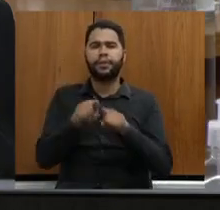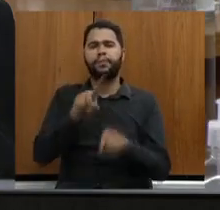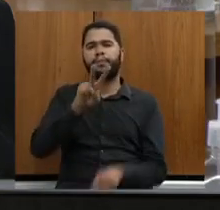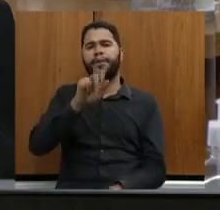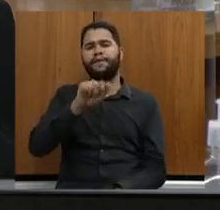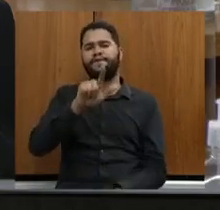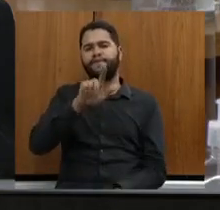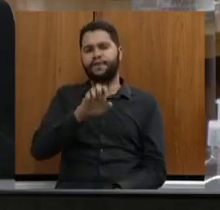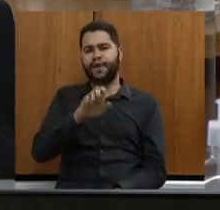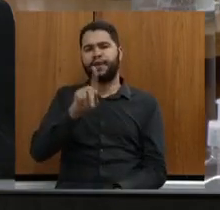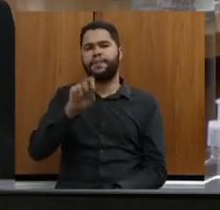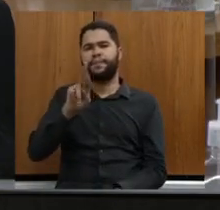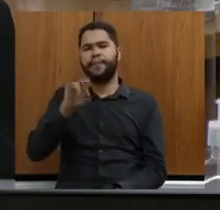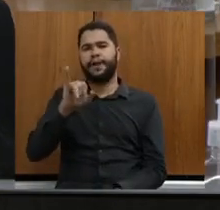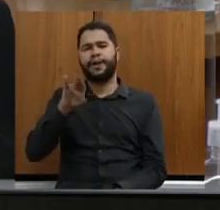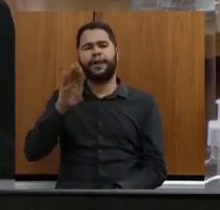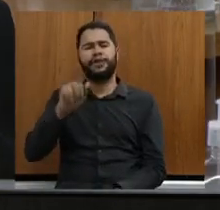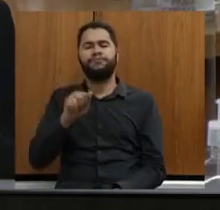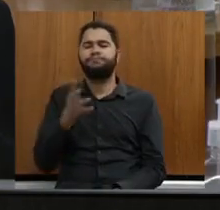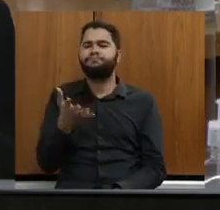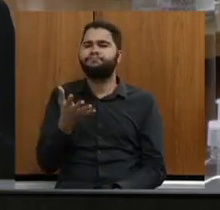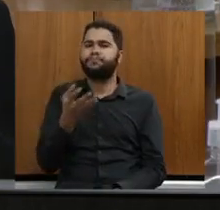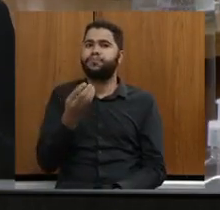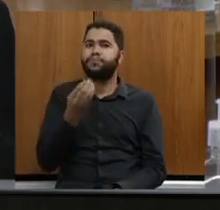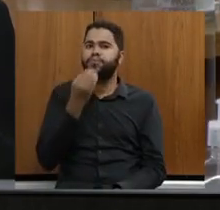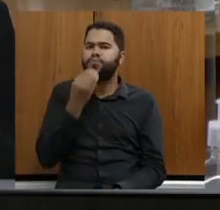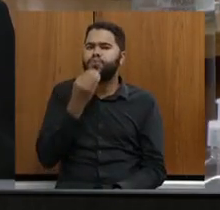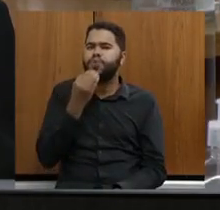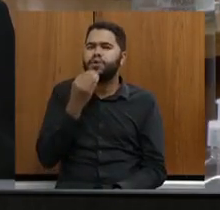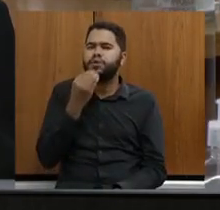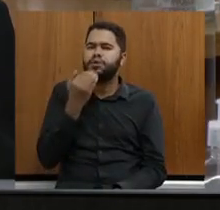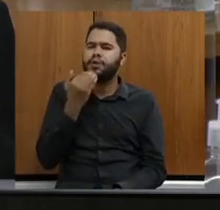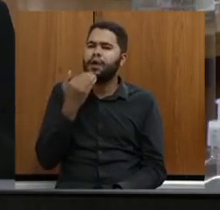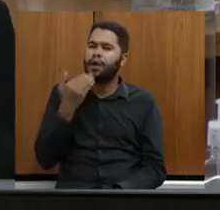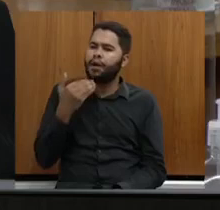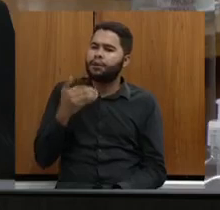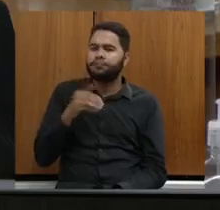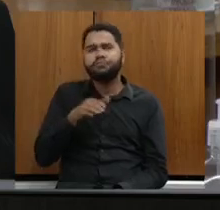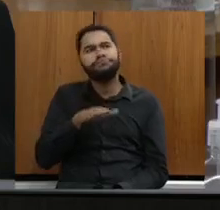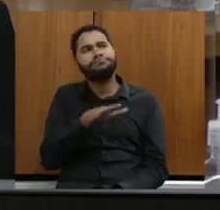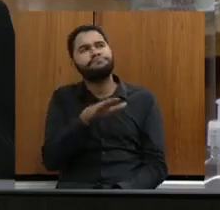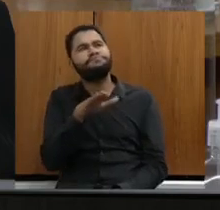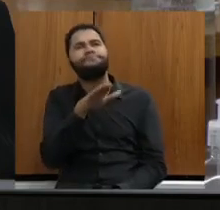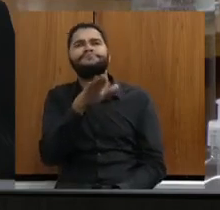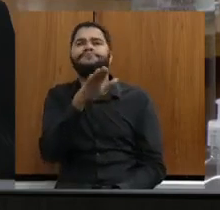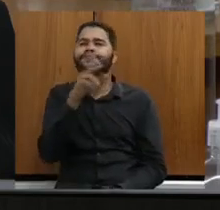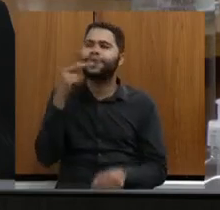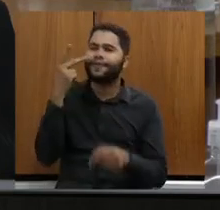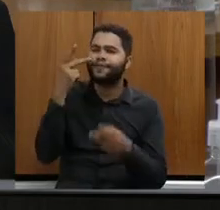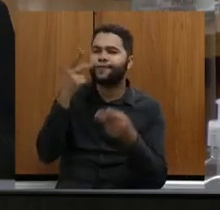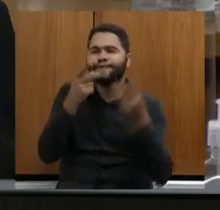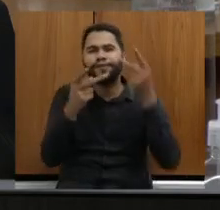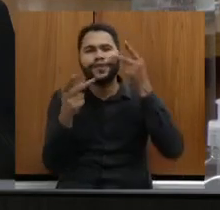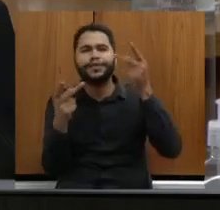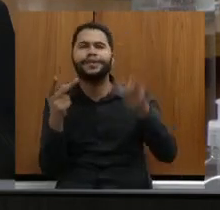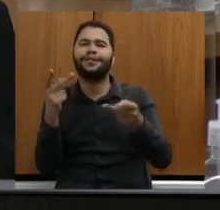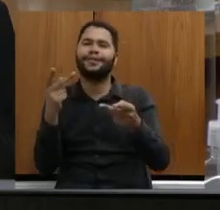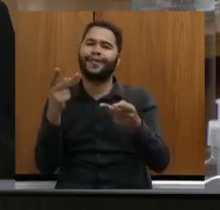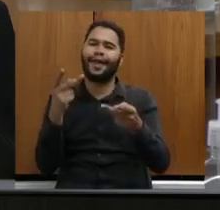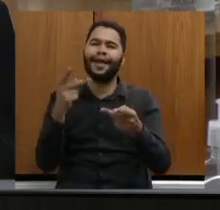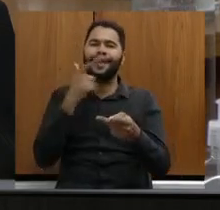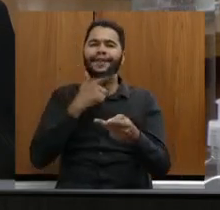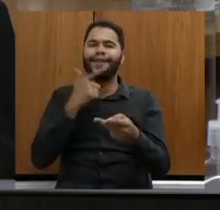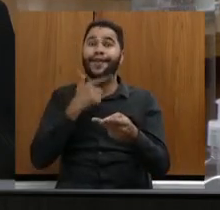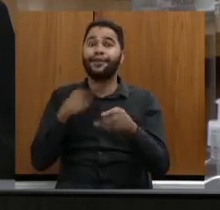Paraíba região riquíssimo de autismo poder aquisitivo que poderia estar subindo a serra ainda visitar essas queijarias comprar e incentivo ao turismo